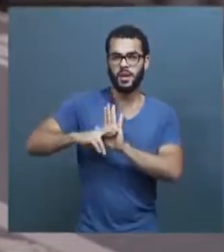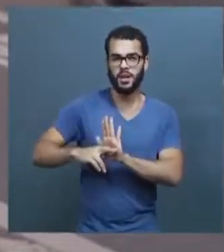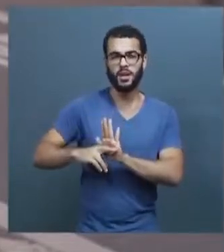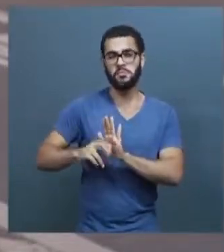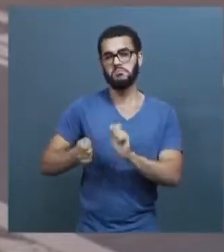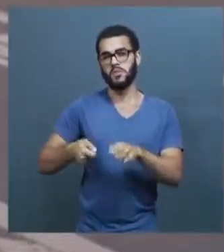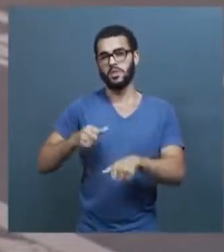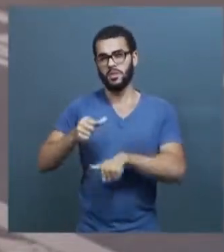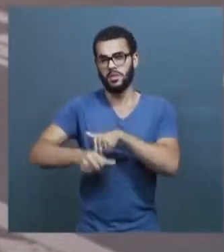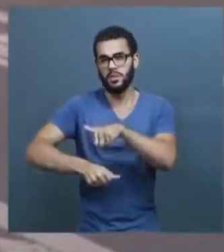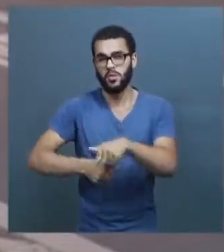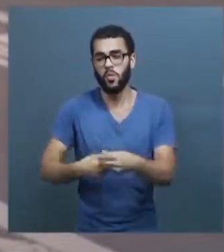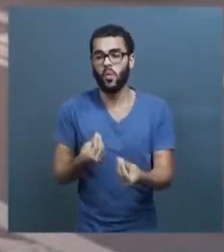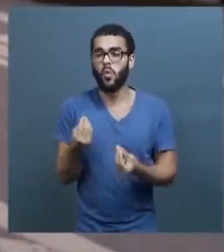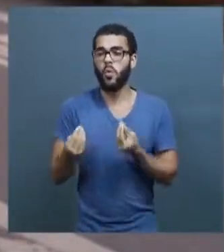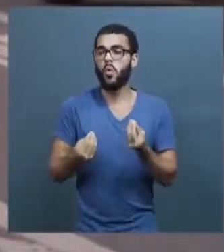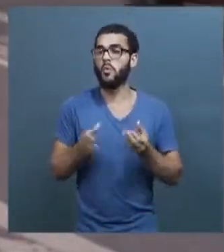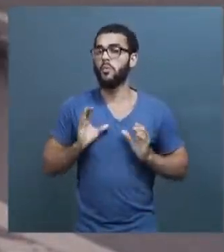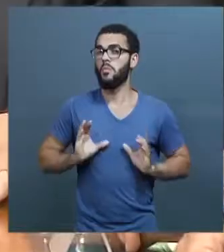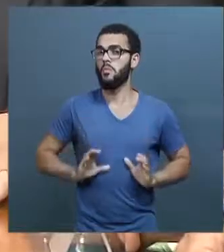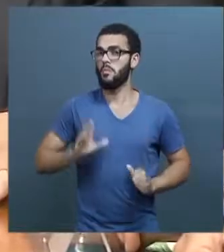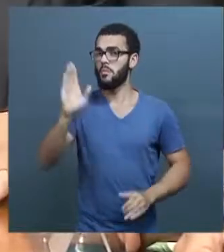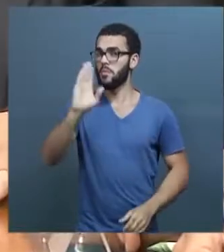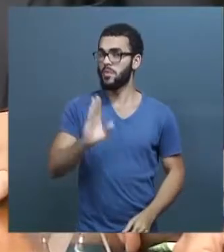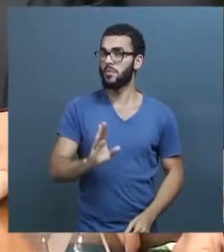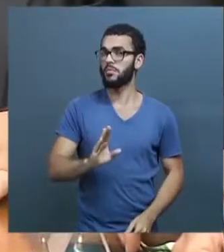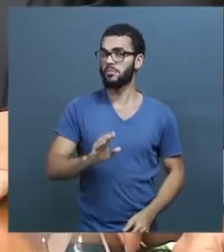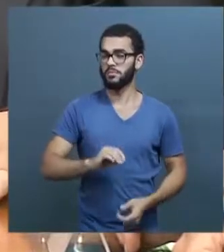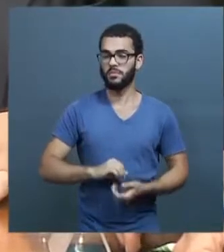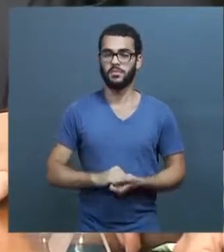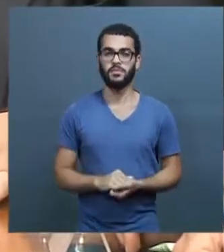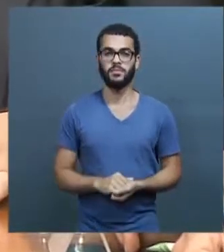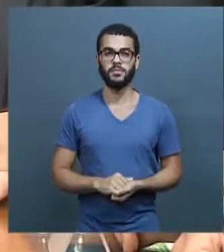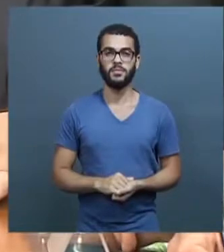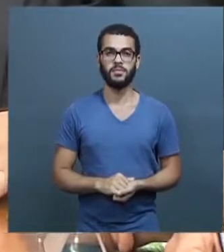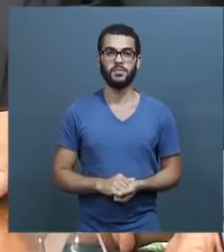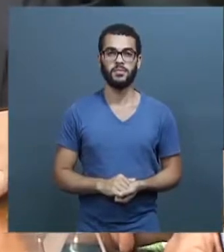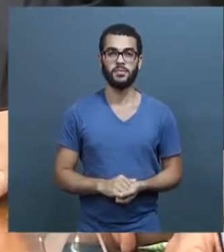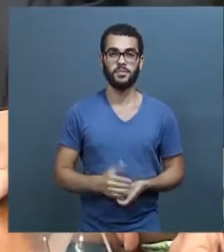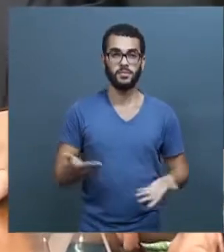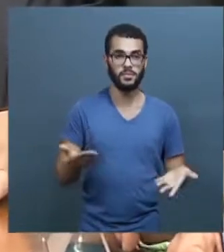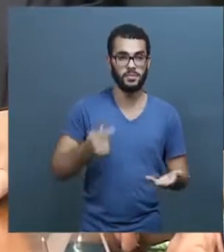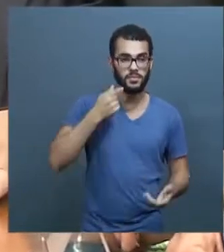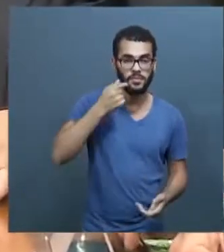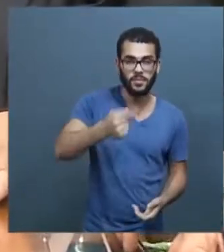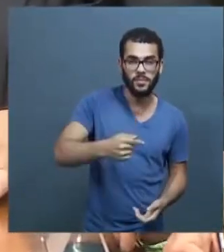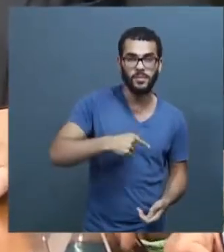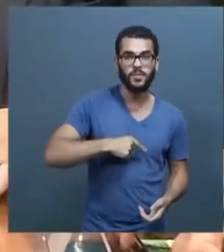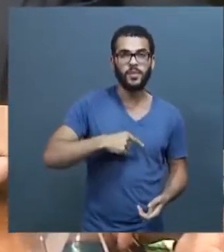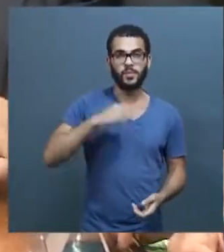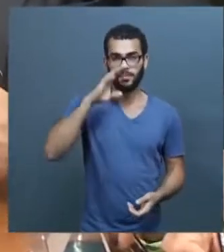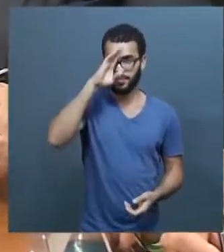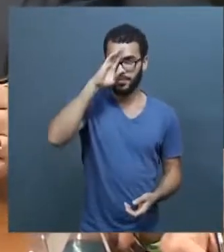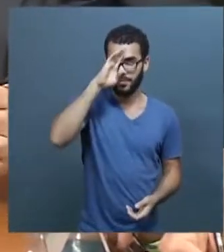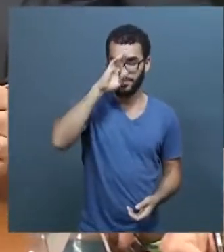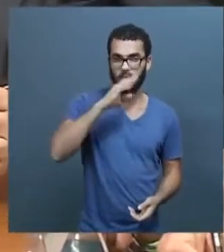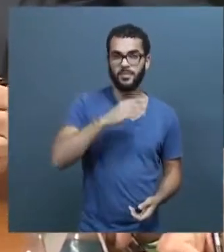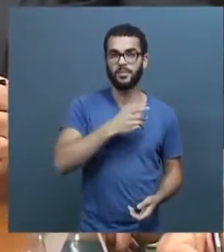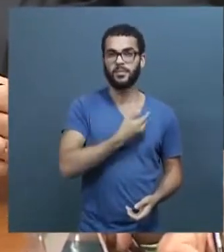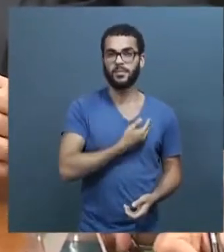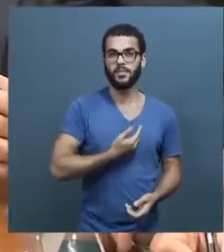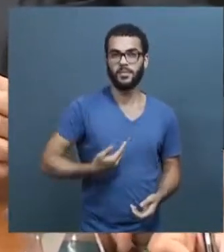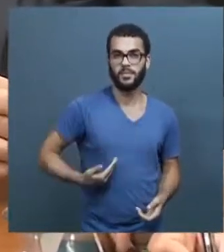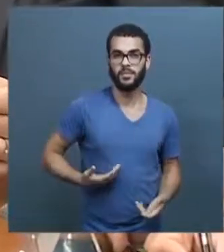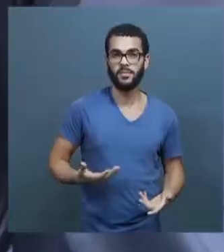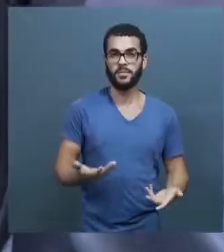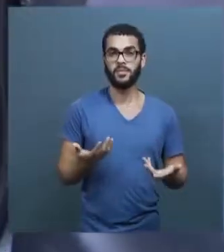podem alterar o comportamento do brasileiro. Nesta semana, o presidente Jair Bolsonaro entregou pessoalmente o projeto de lei que altera o Código